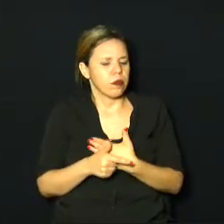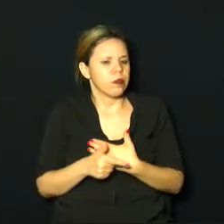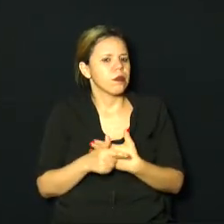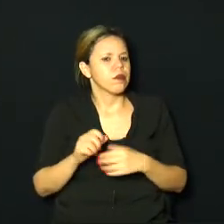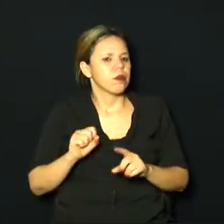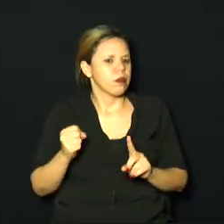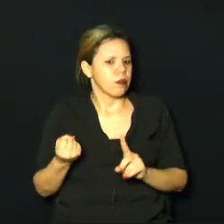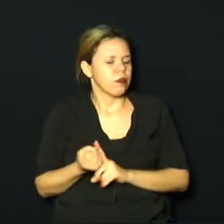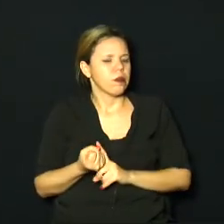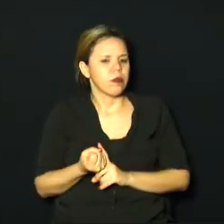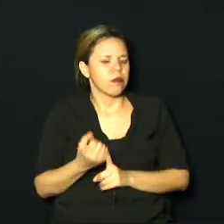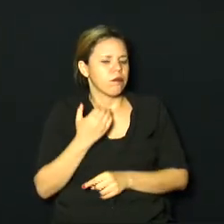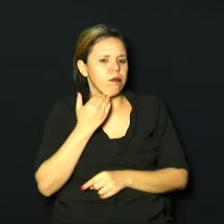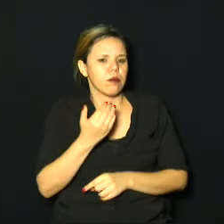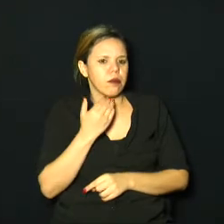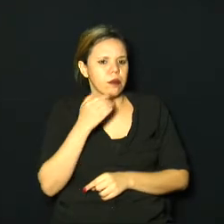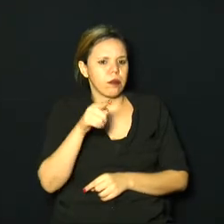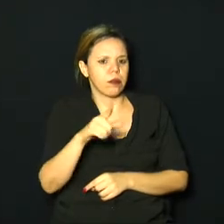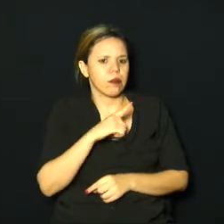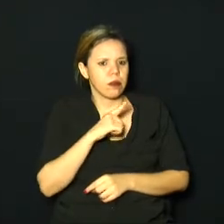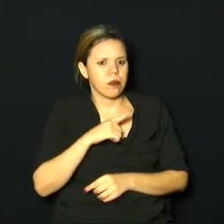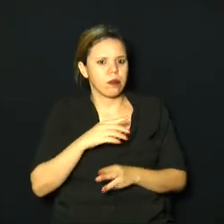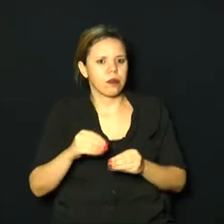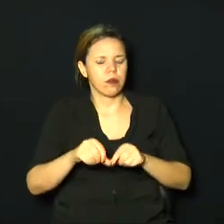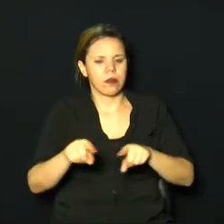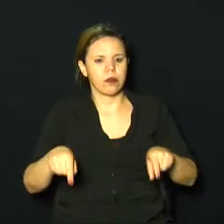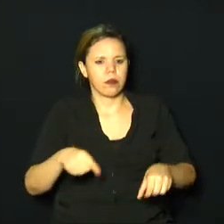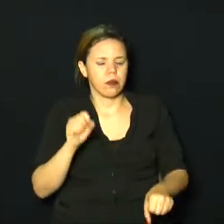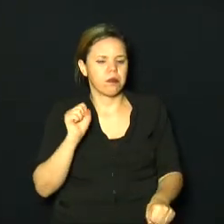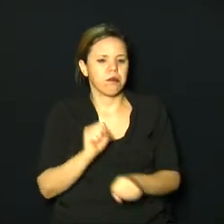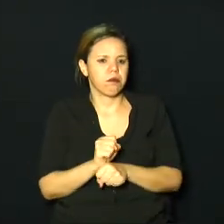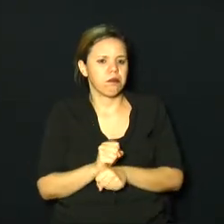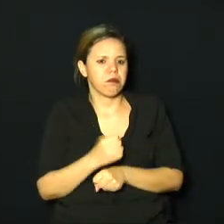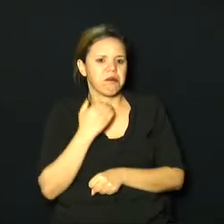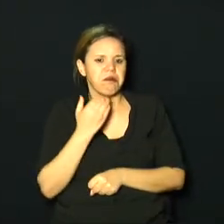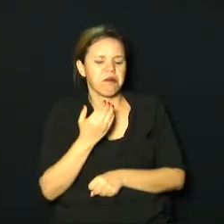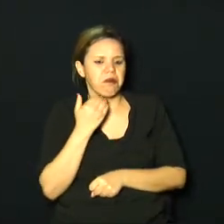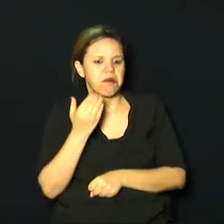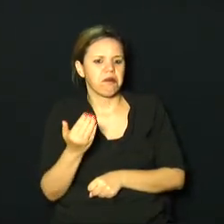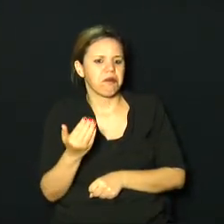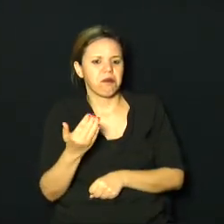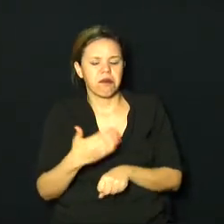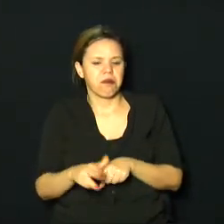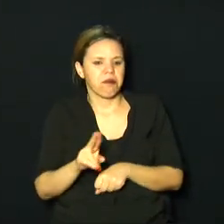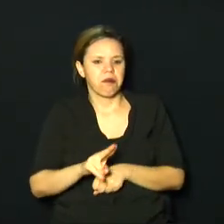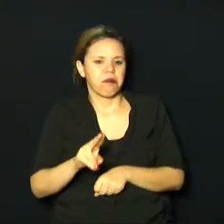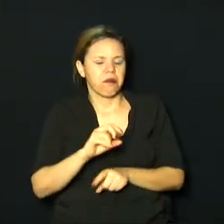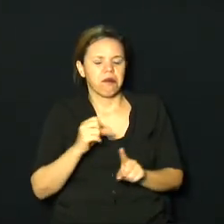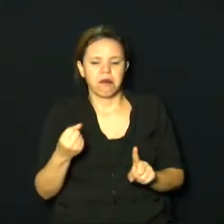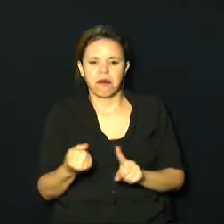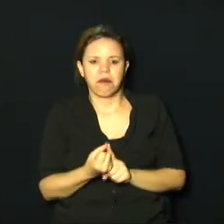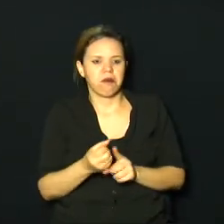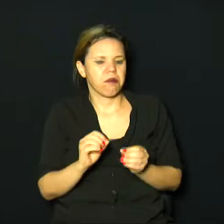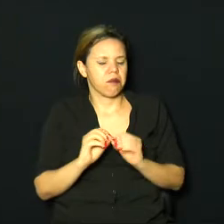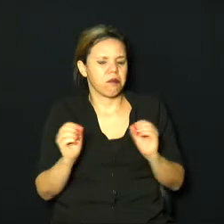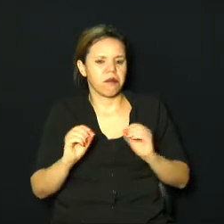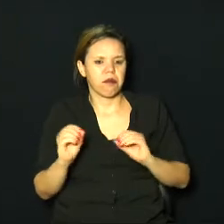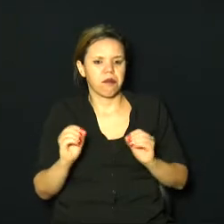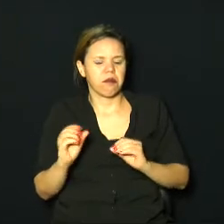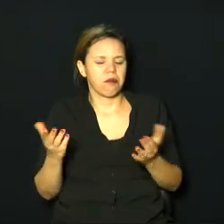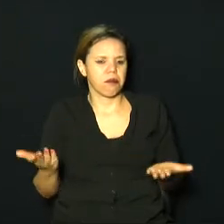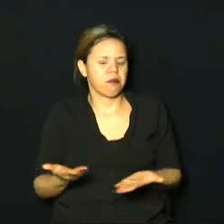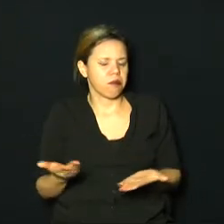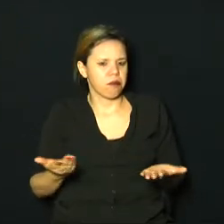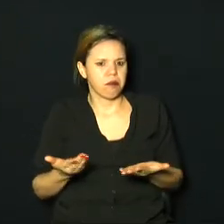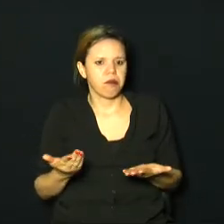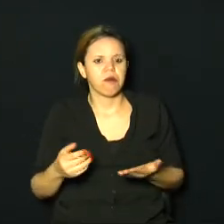social. Não adianta você ter uma terra parada e ela não tem aplicação social. Ela não tem. E